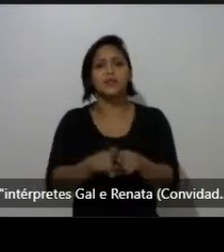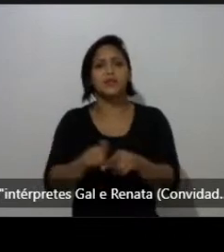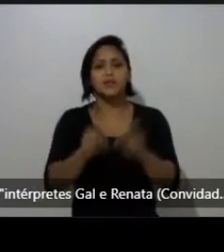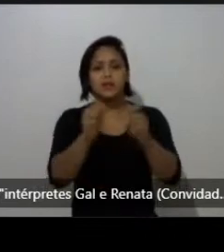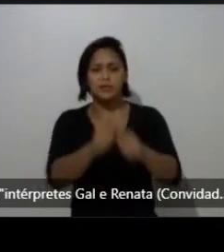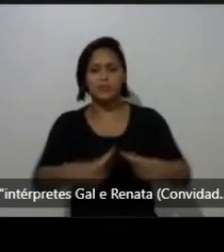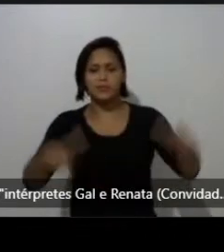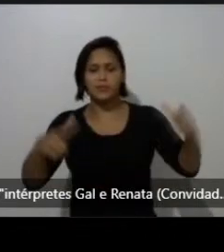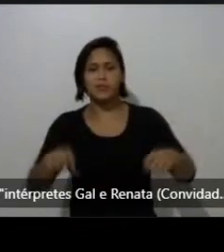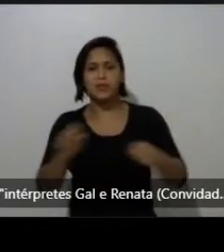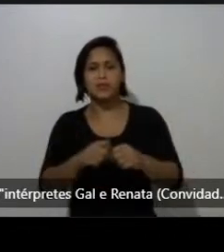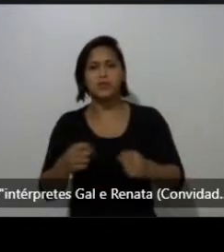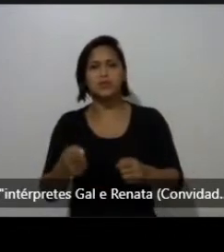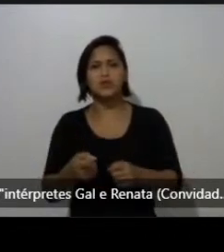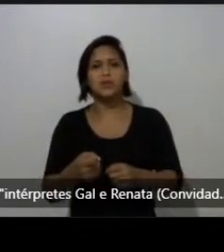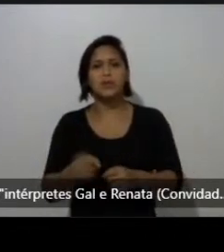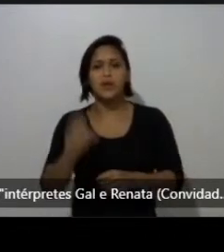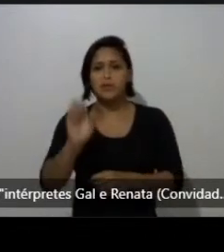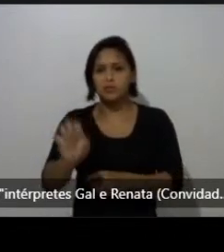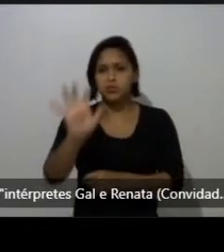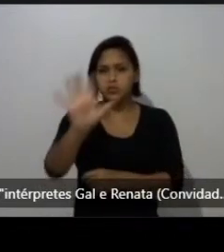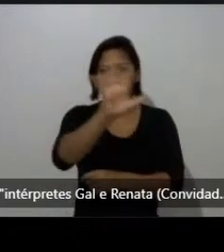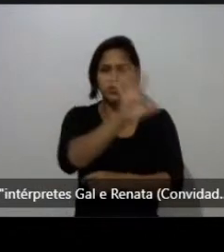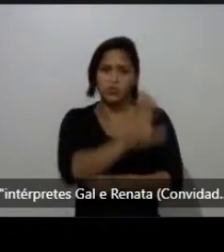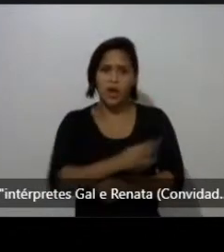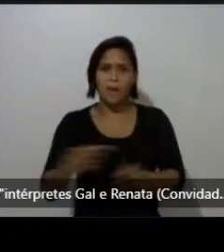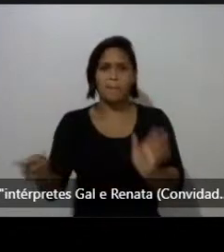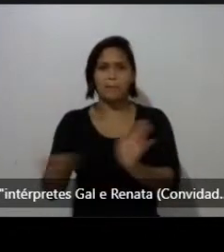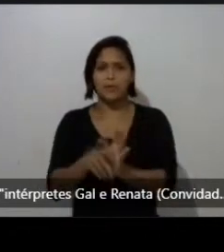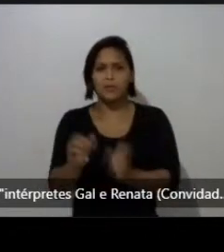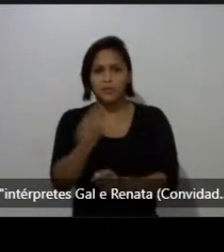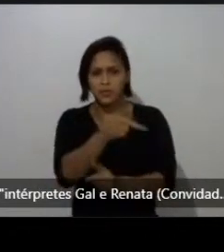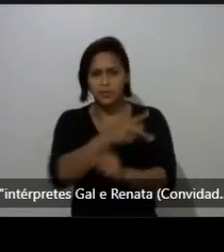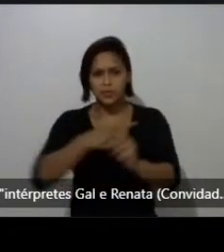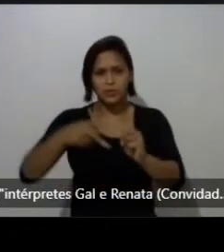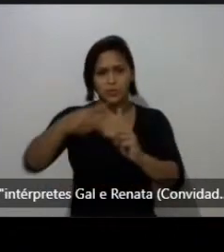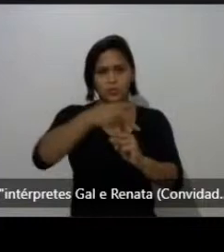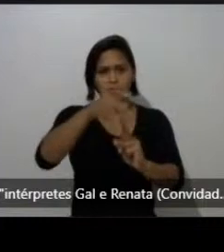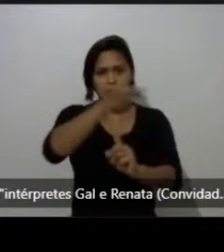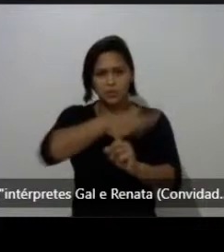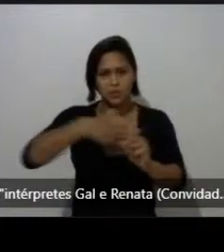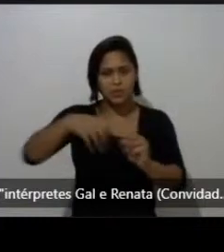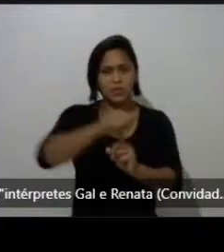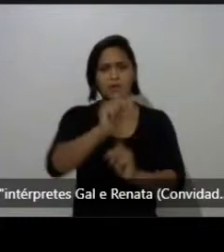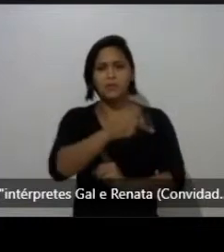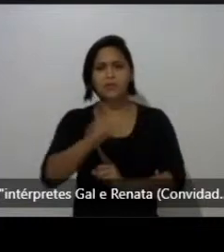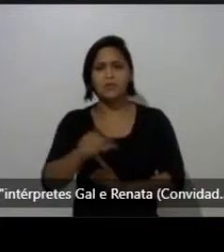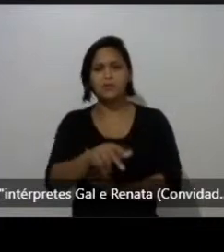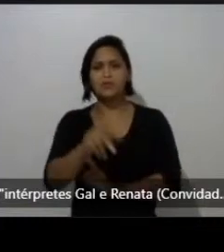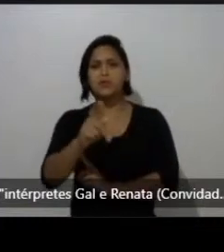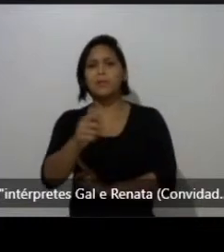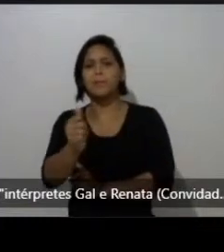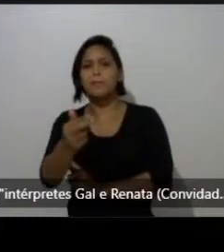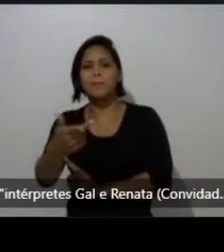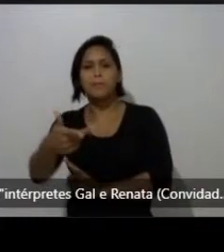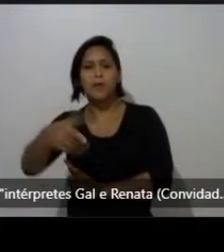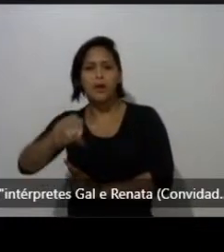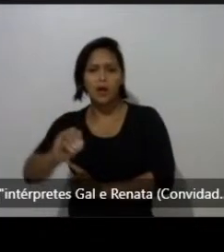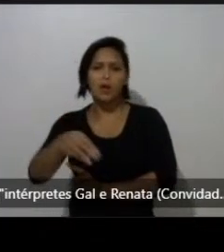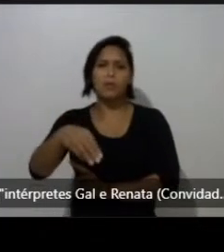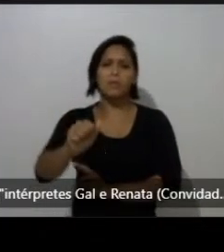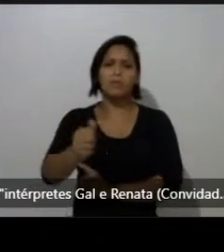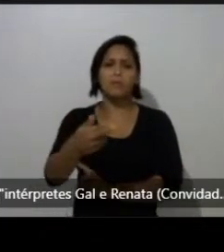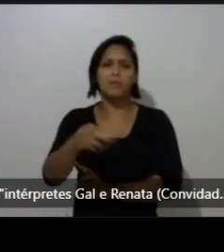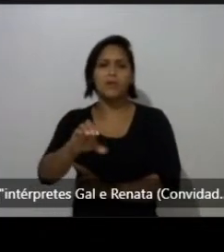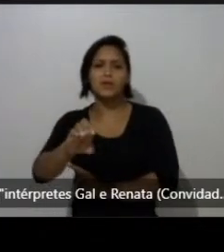sobre cartografias sociais, né? Então, né, professor Paulo Romano, professora Lidiane Maciel e todos os alunos. Então, um pouquinho